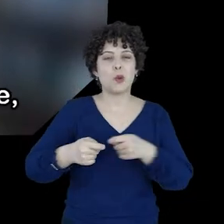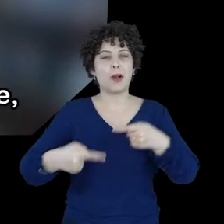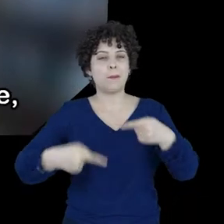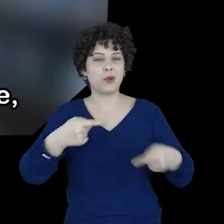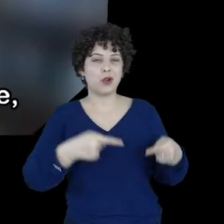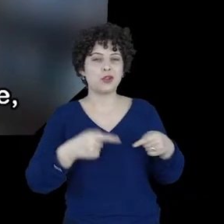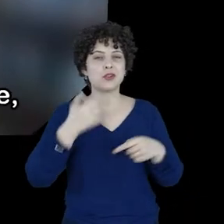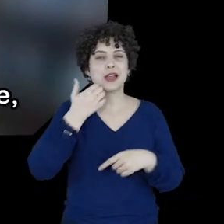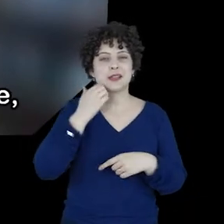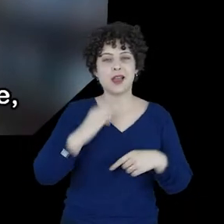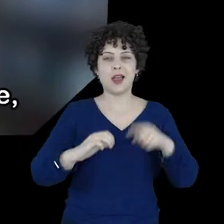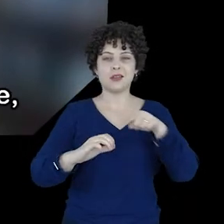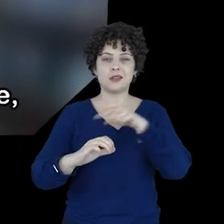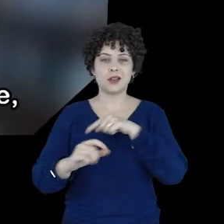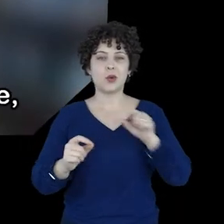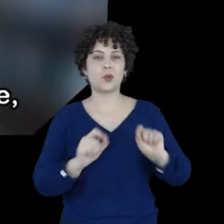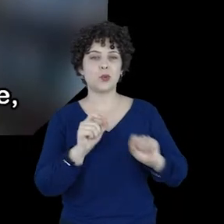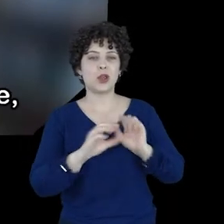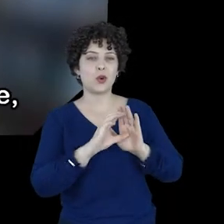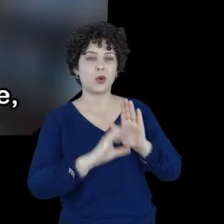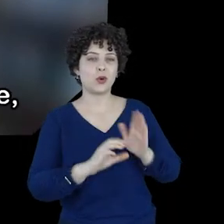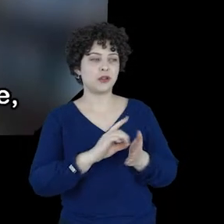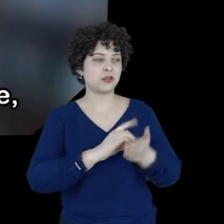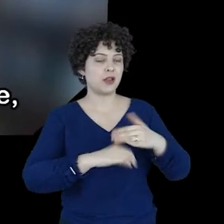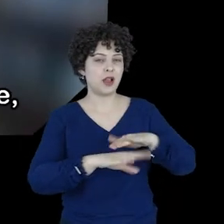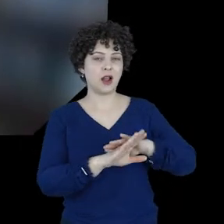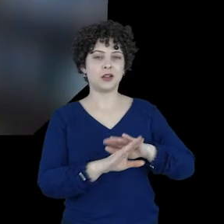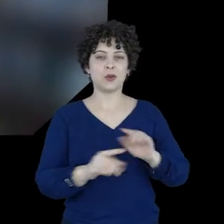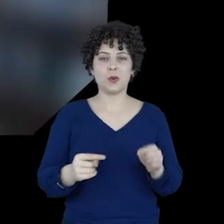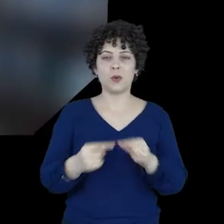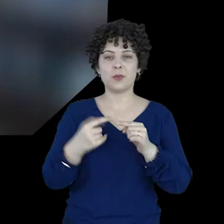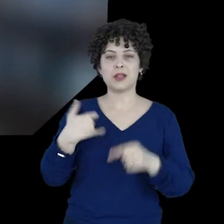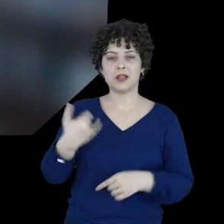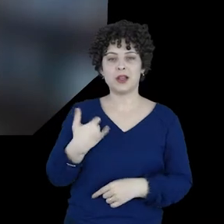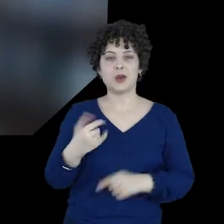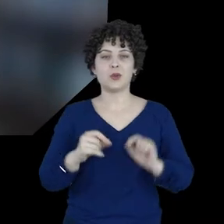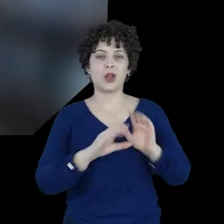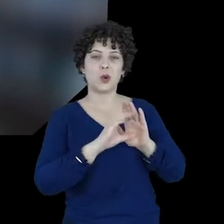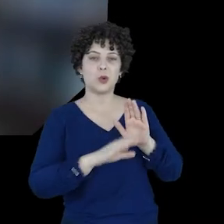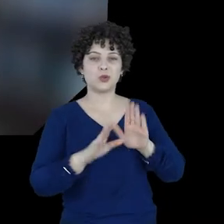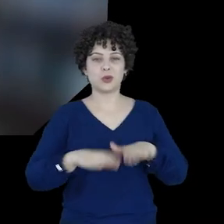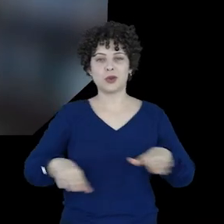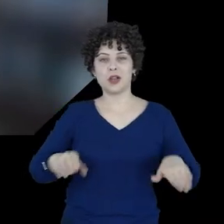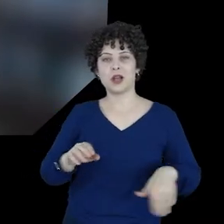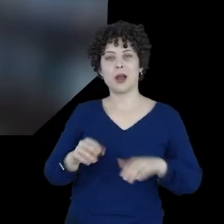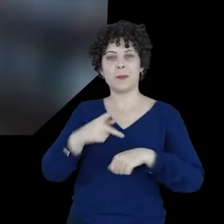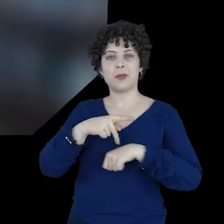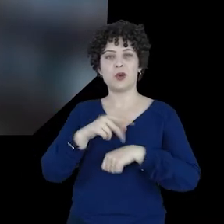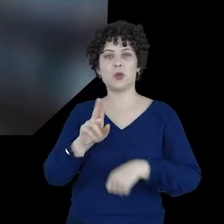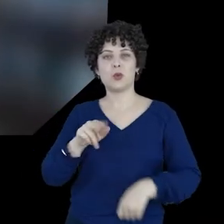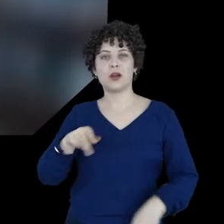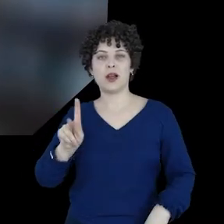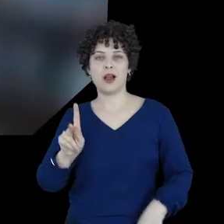e vou falar sobre o Código de Design Apropriado para a Idade, também conhecido como o Código da Criança do Reino Unido.